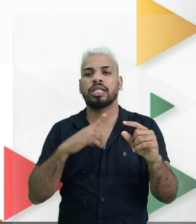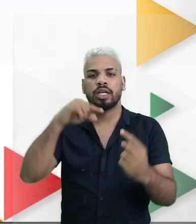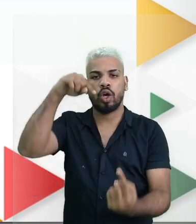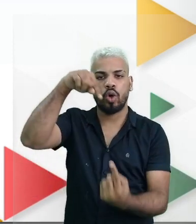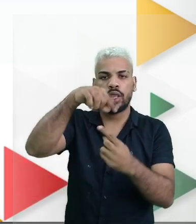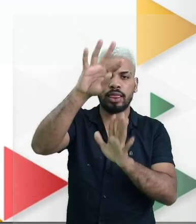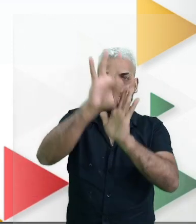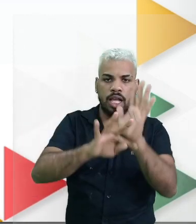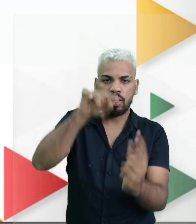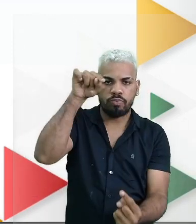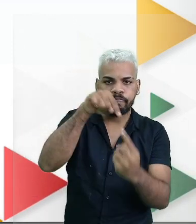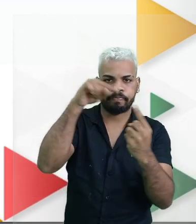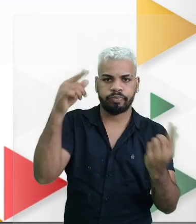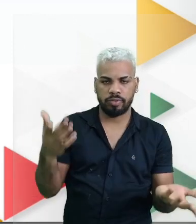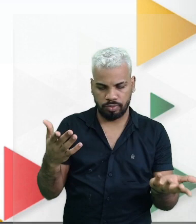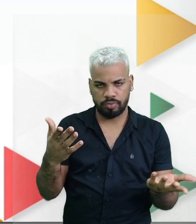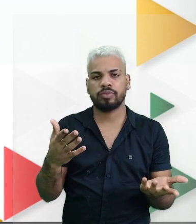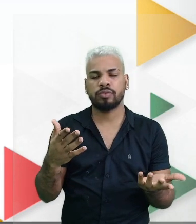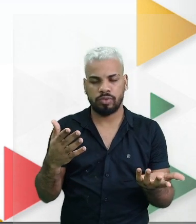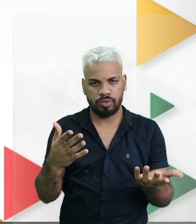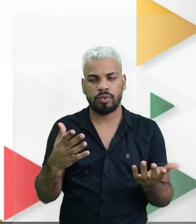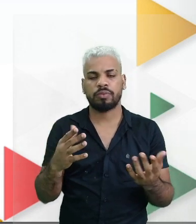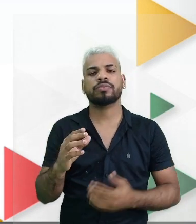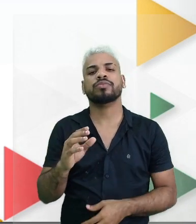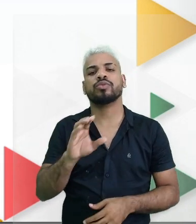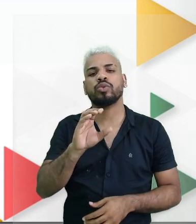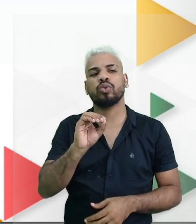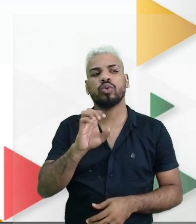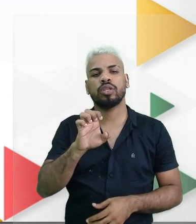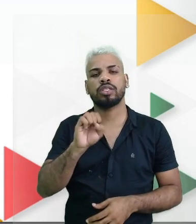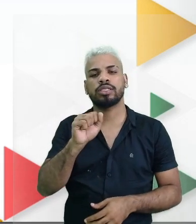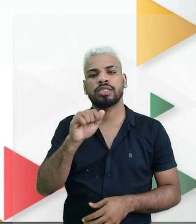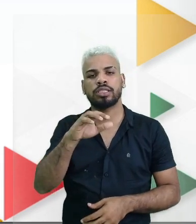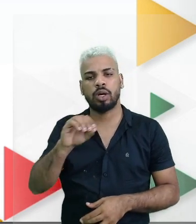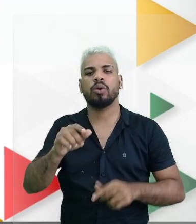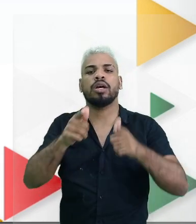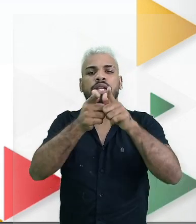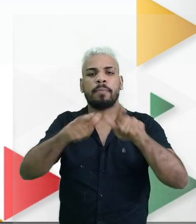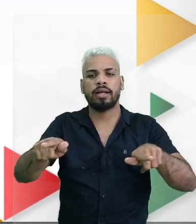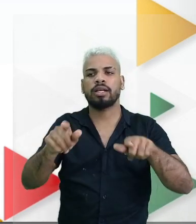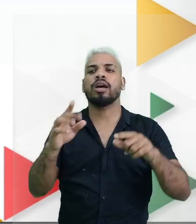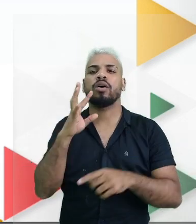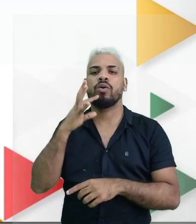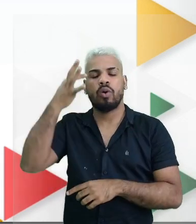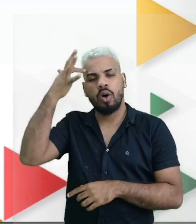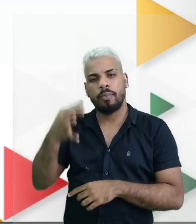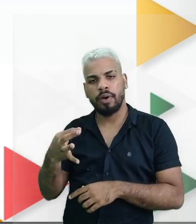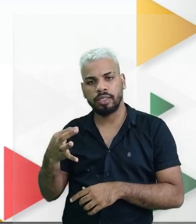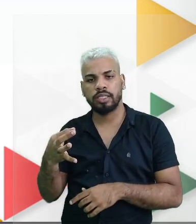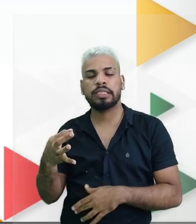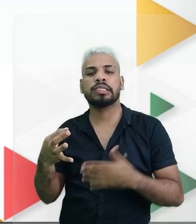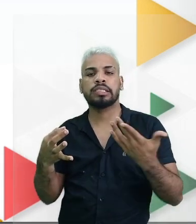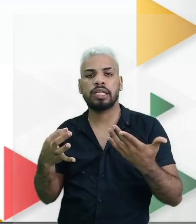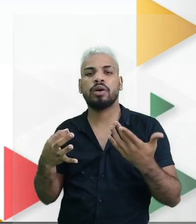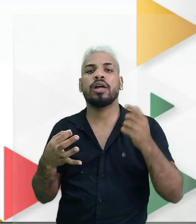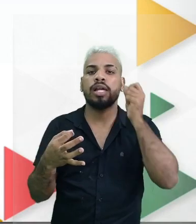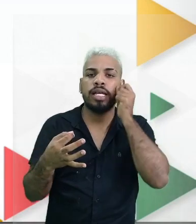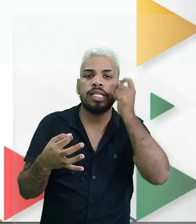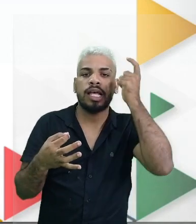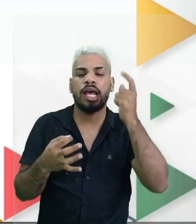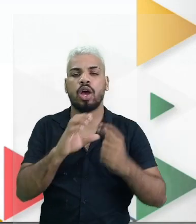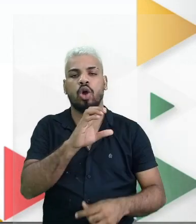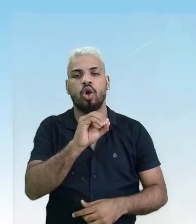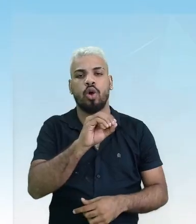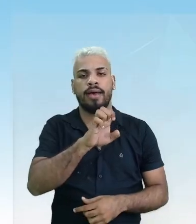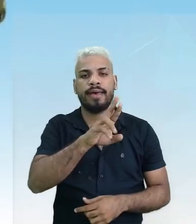ser justamente essa articulação gramatical. E a coerência é o jogo da ideia,